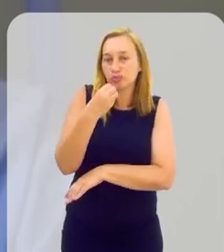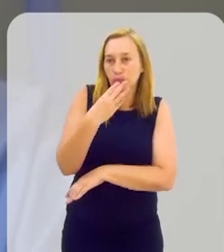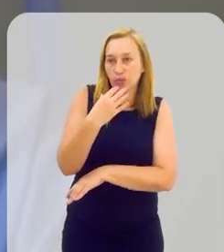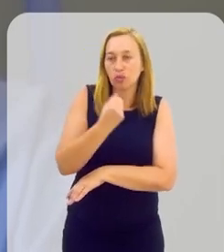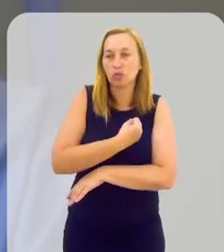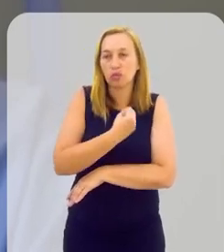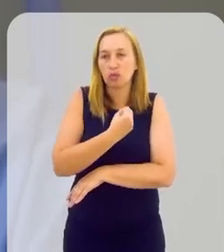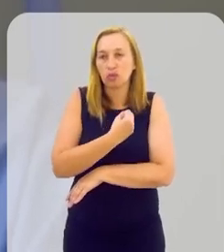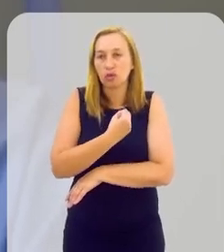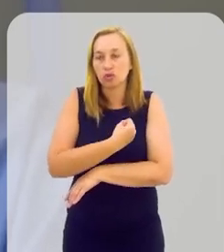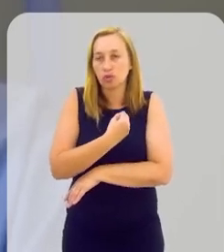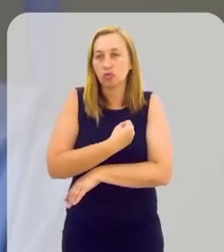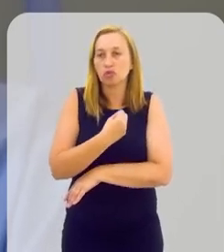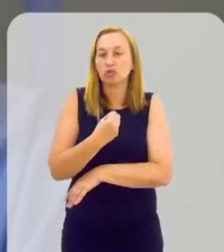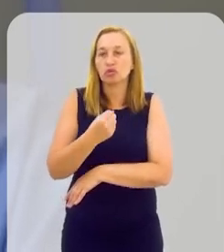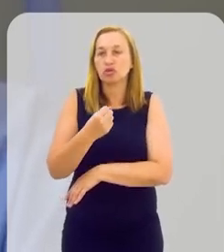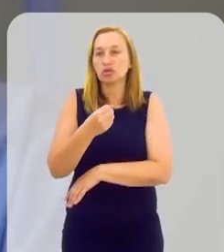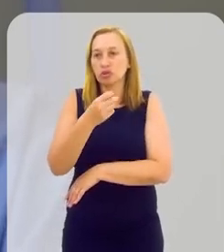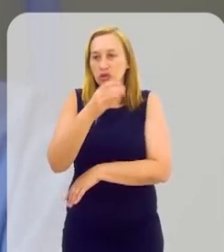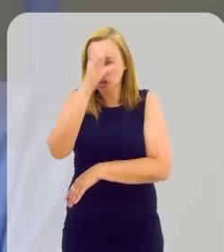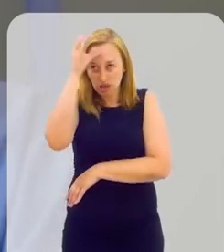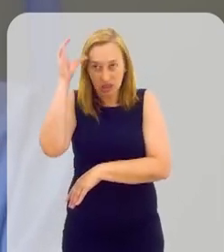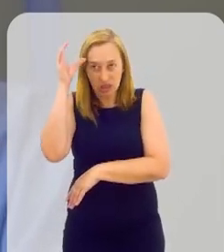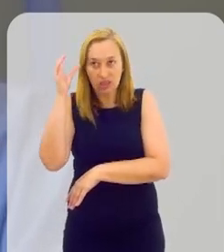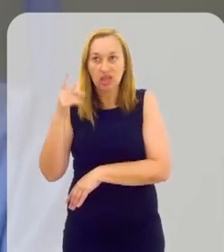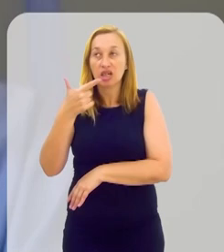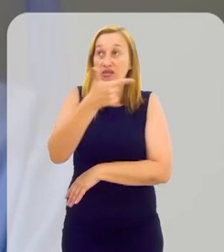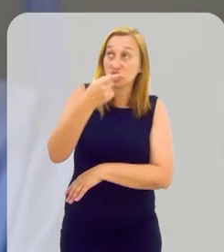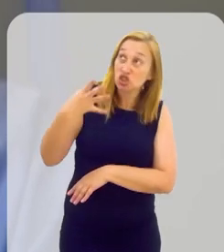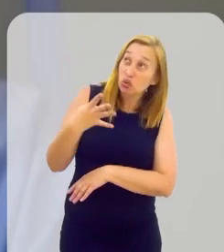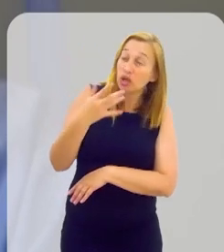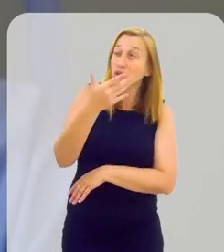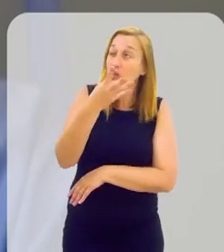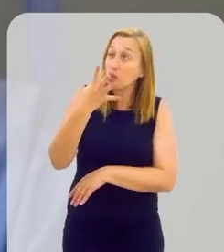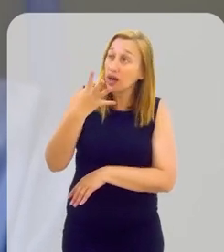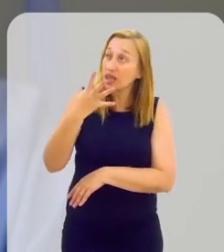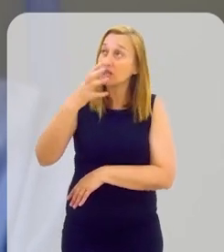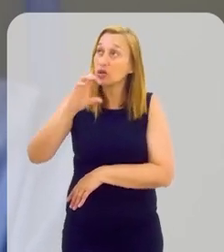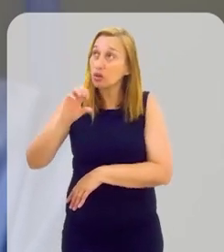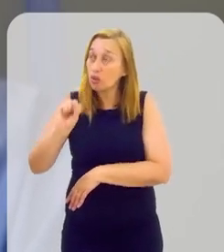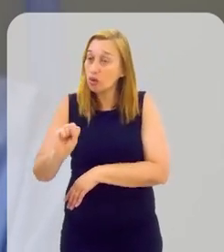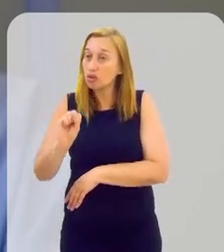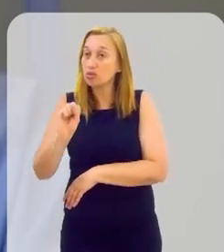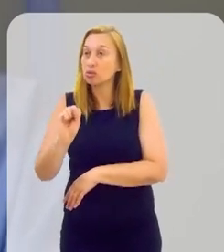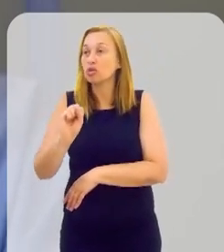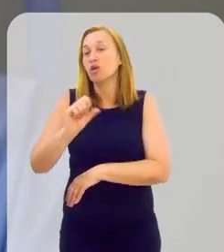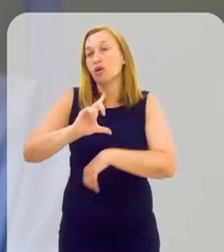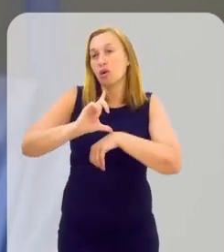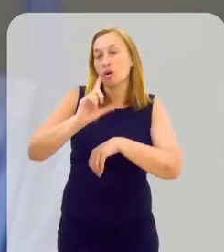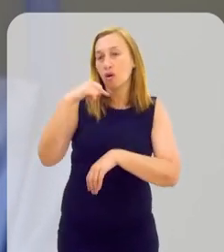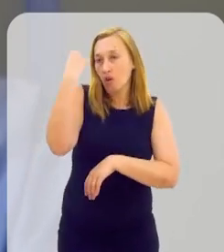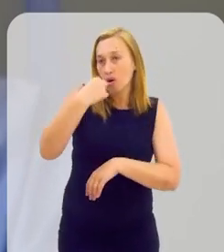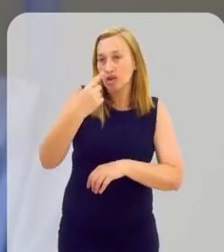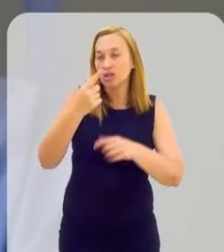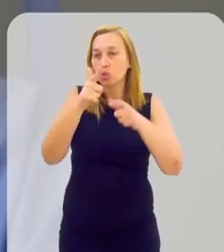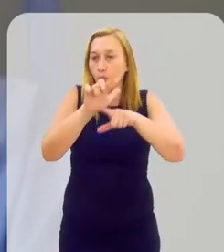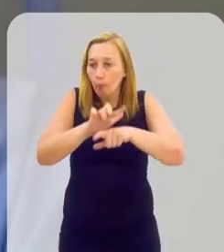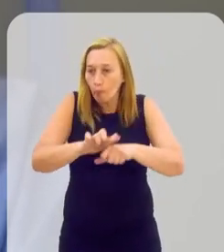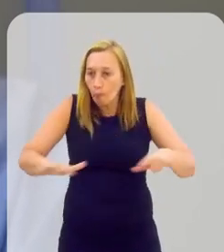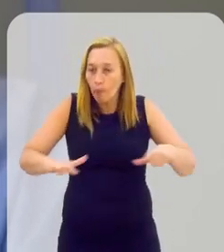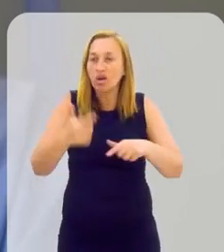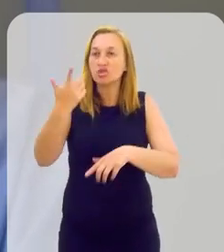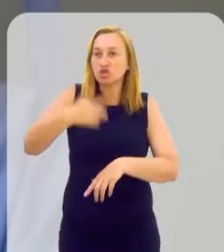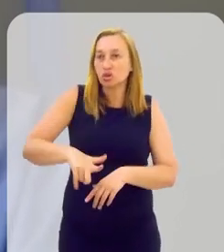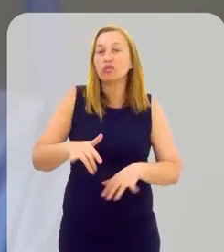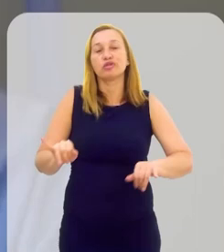ocupação muito boa e em 24, 48 horas esvaziaram todos. Muitos hotéis durante